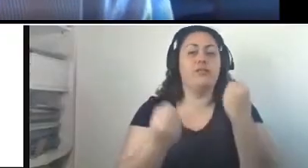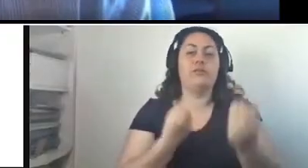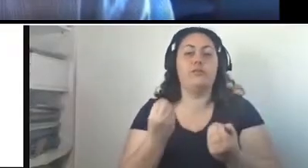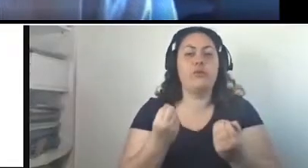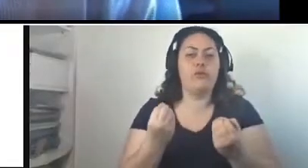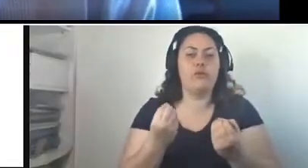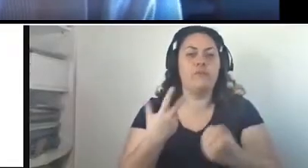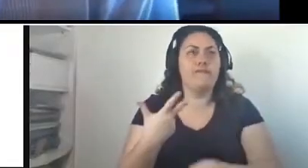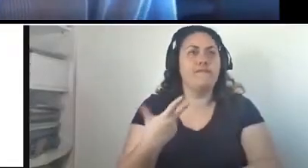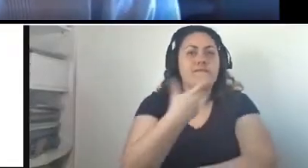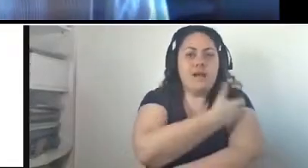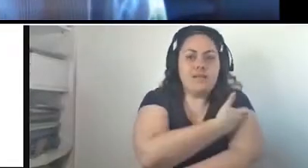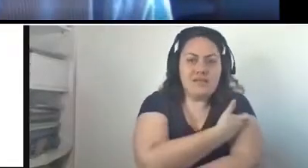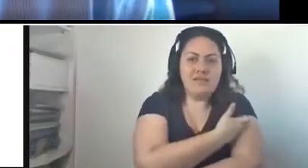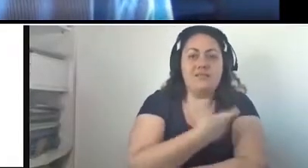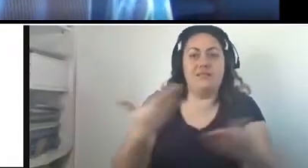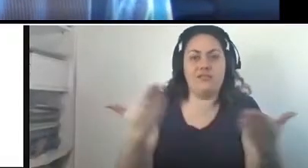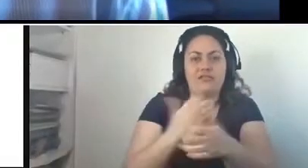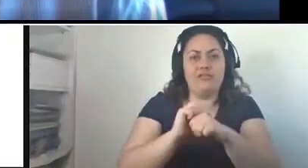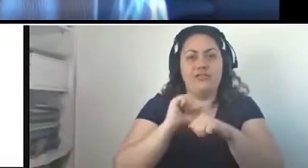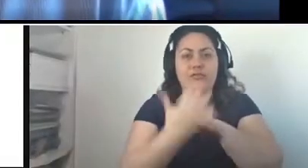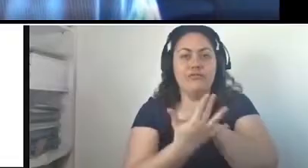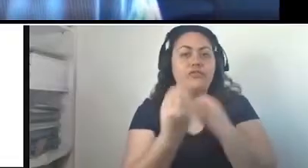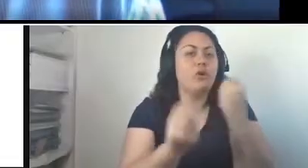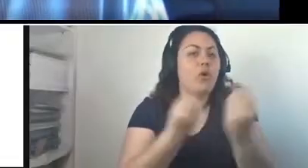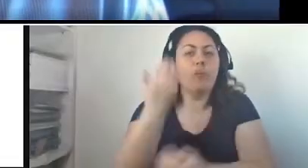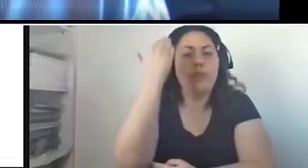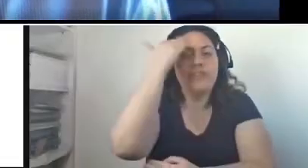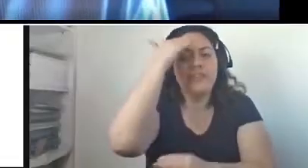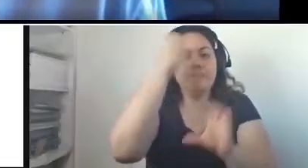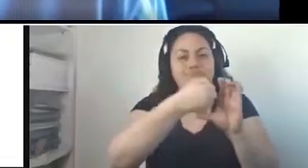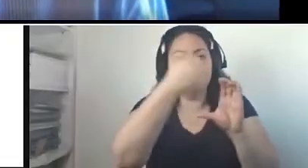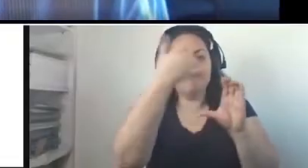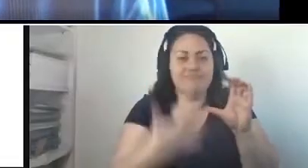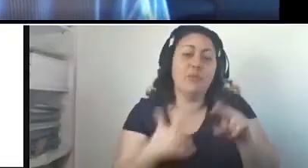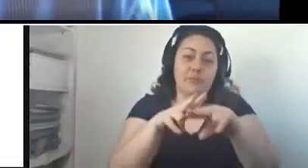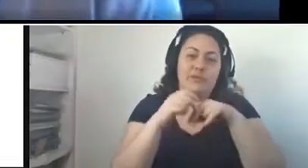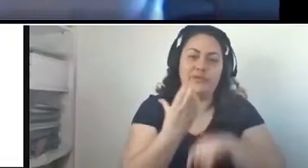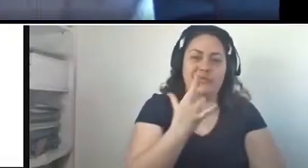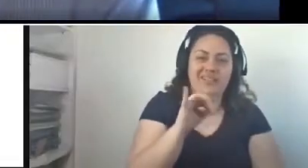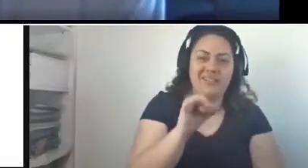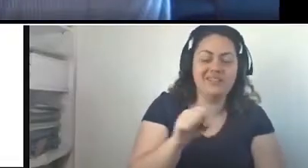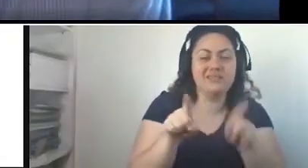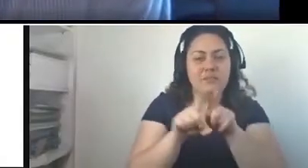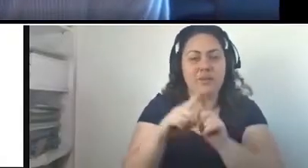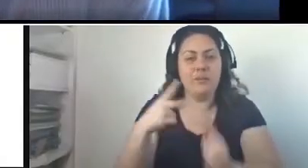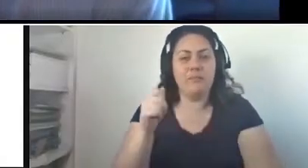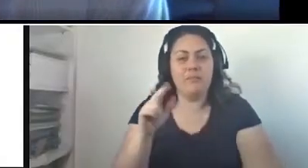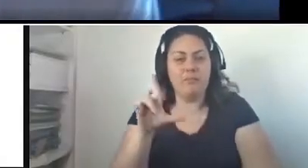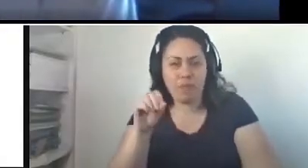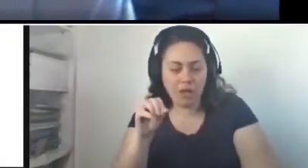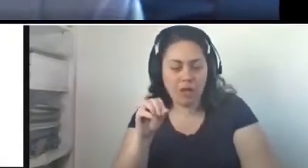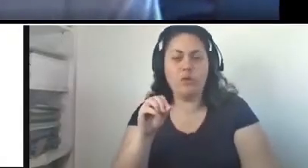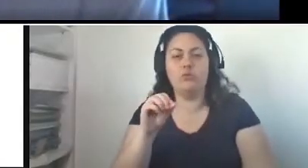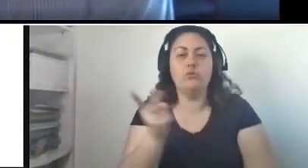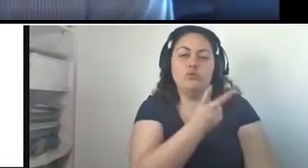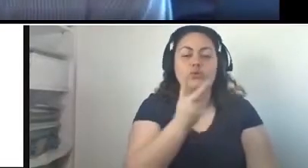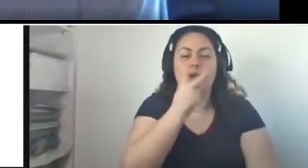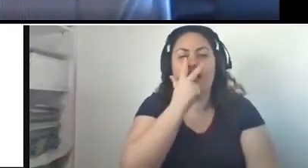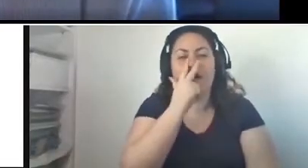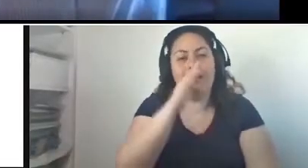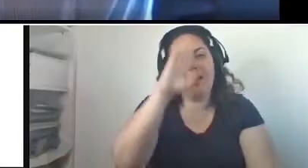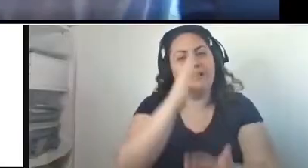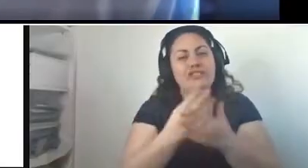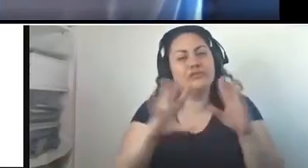Covid-19. Então, até pela formação da Cristina e o Paulo, eu tenho certeza que vão ser complementares às falas. Muito